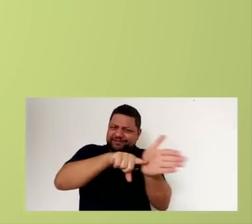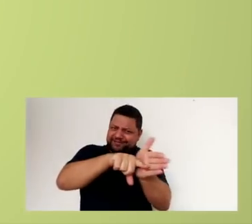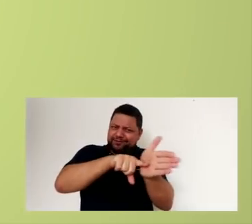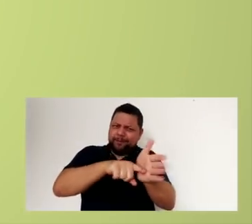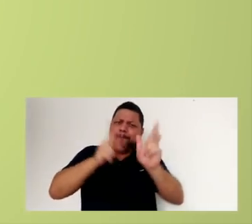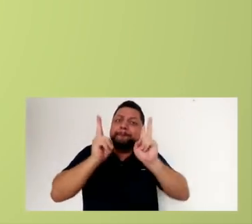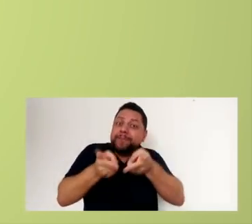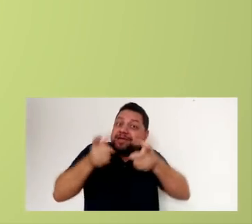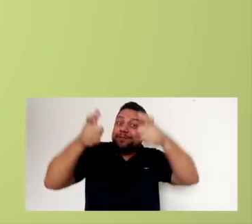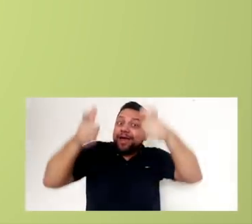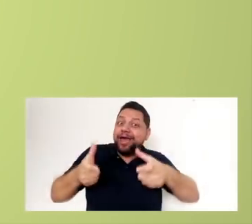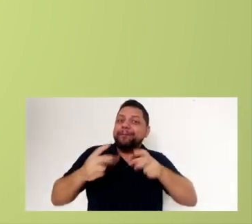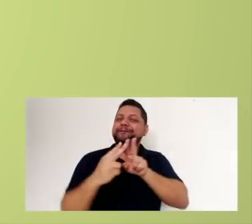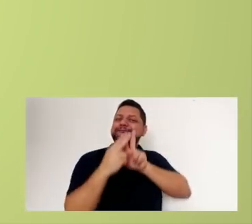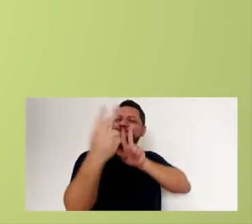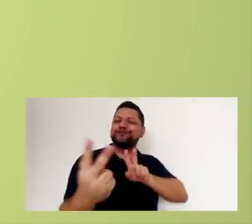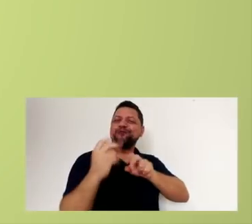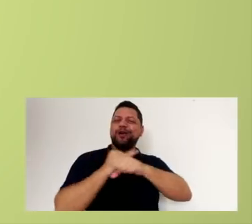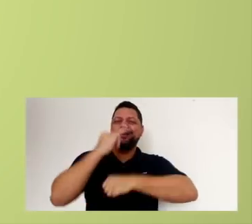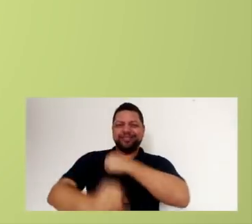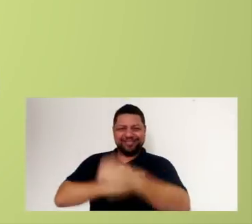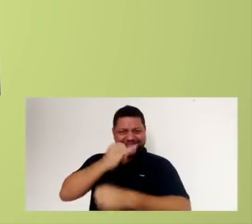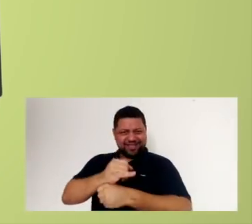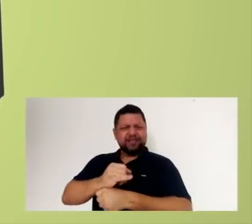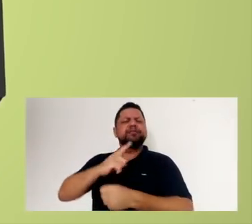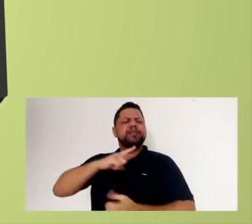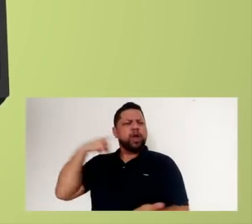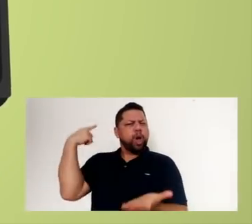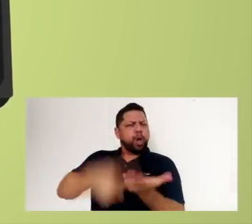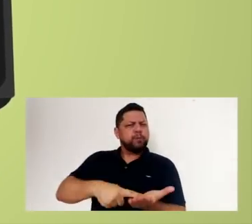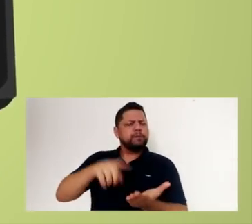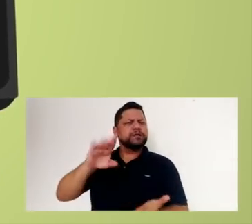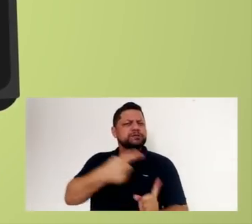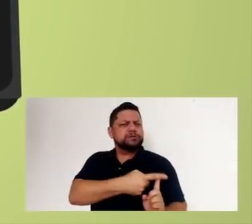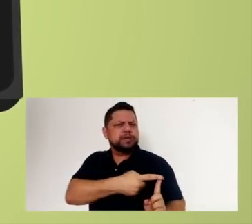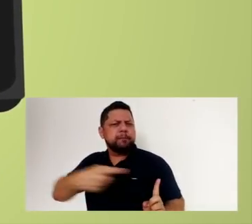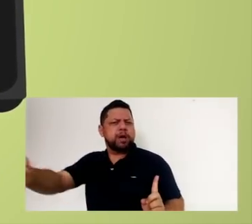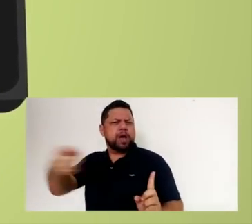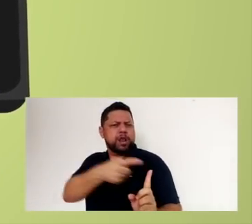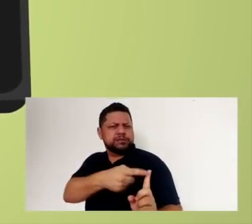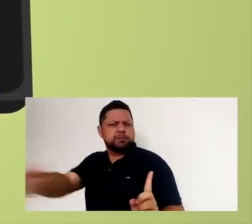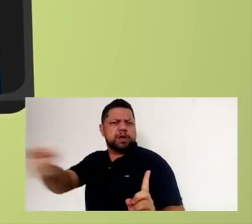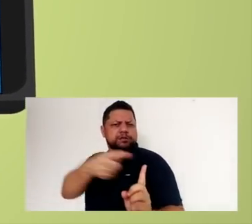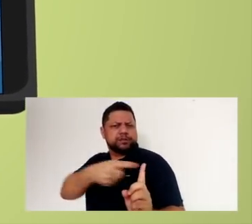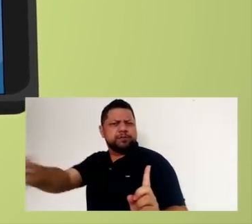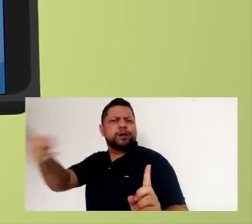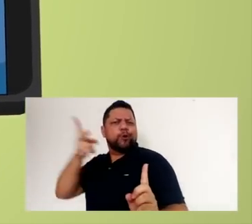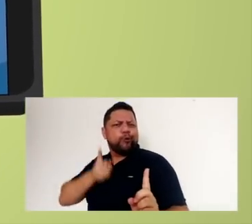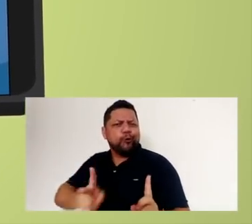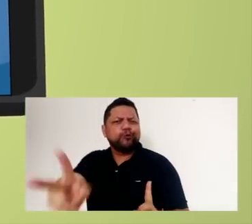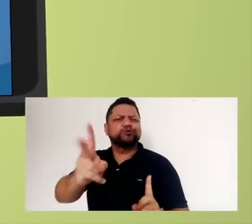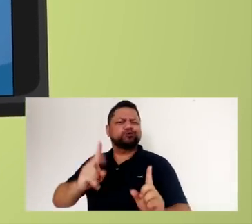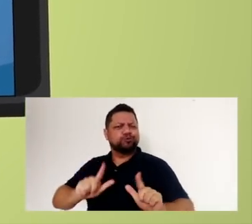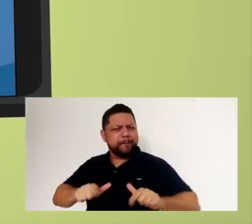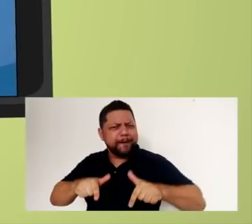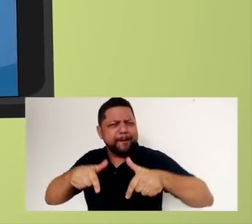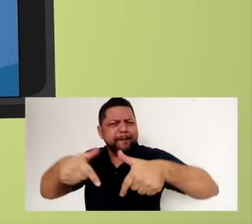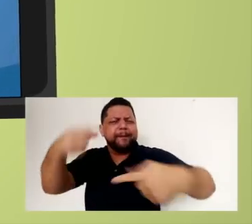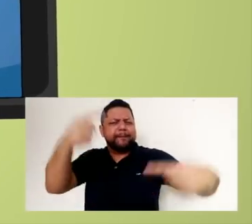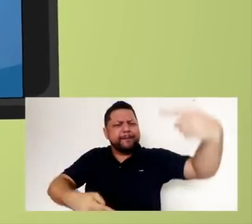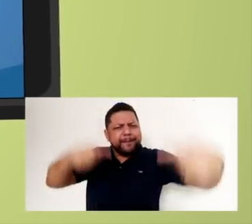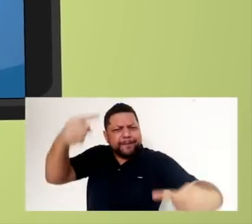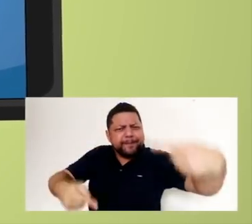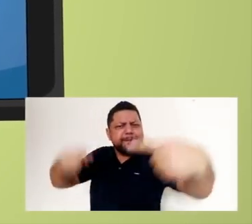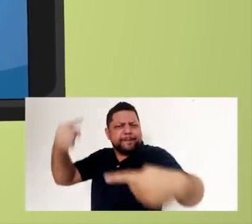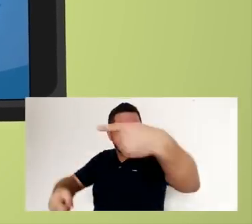em um ambiente virtual, criamos um compromisso semanal de solidariedade e projeção de nossas vozes.